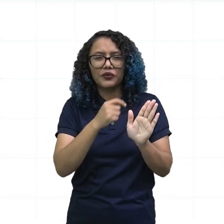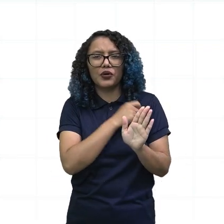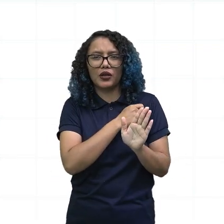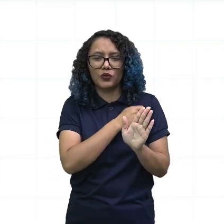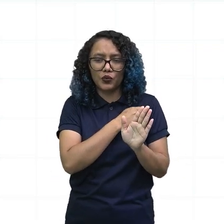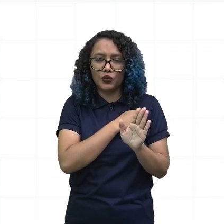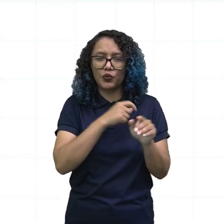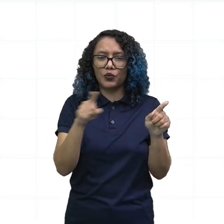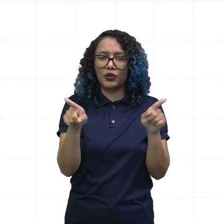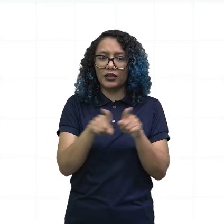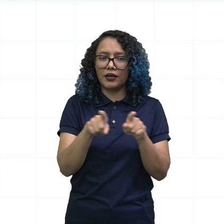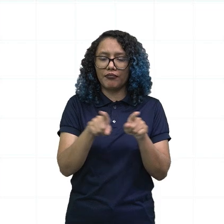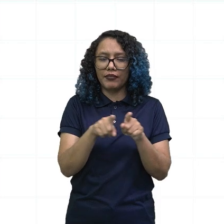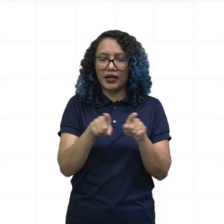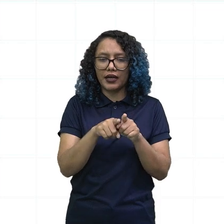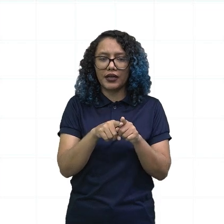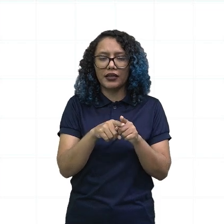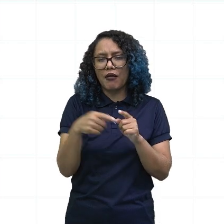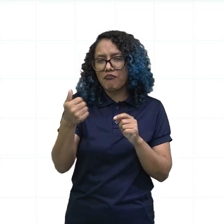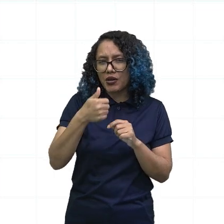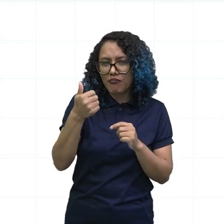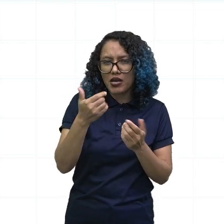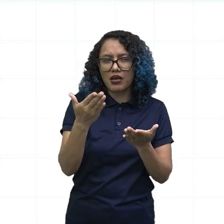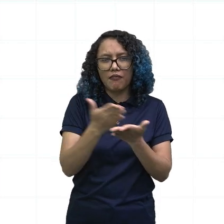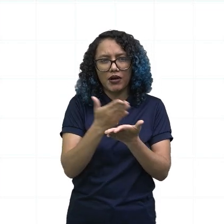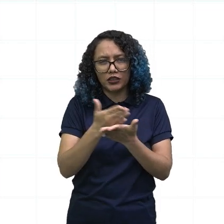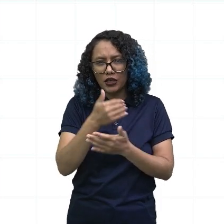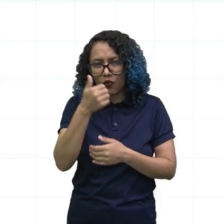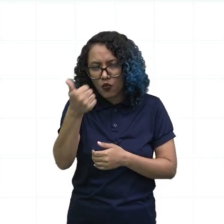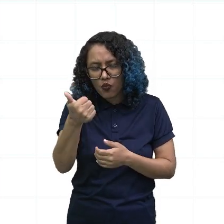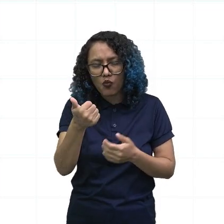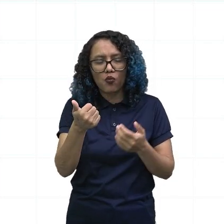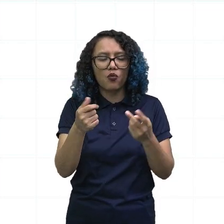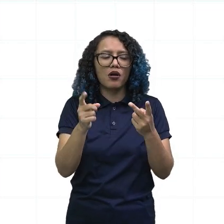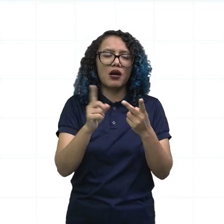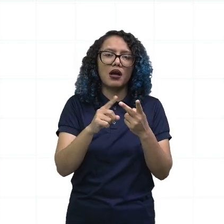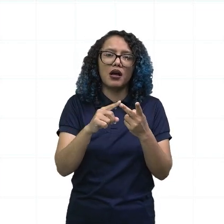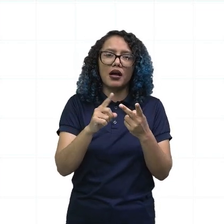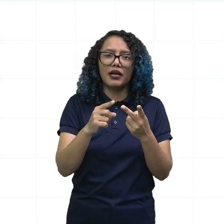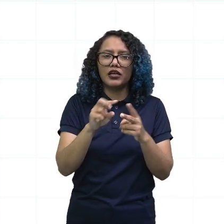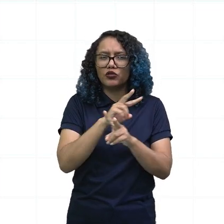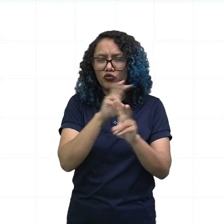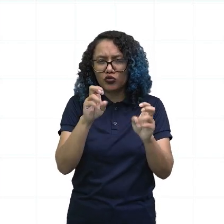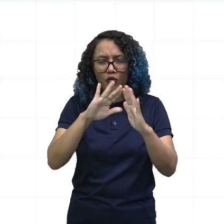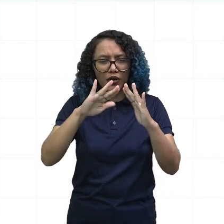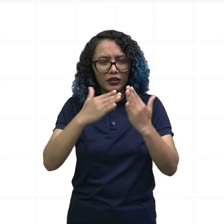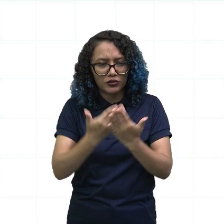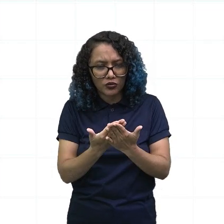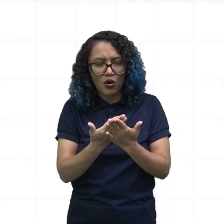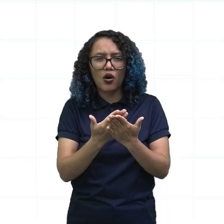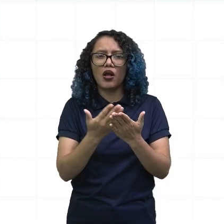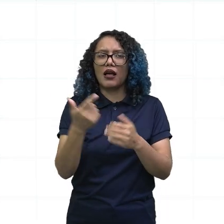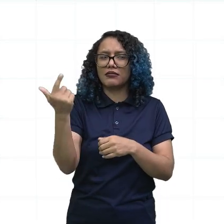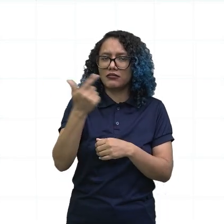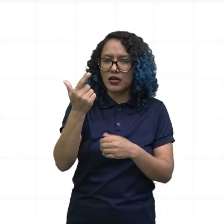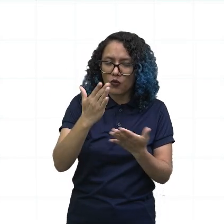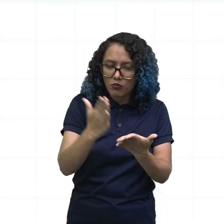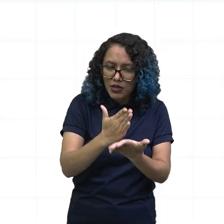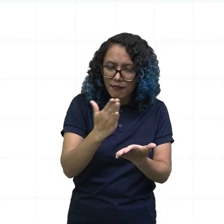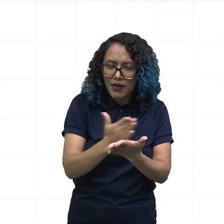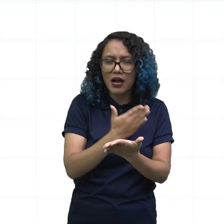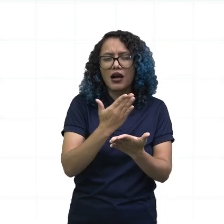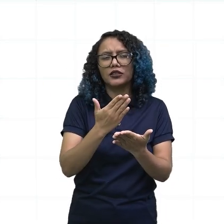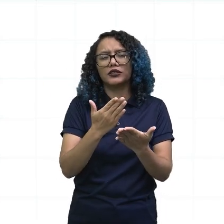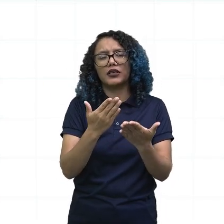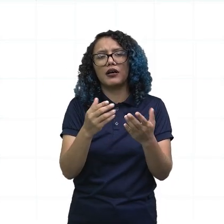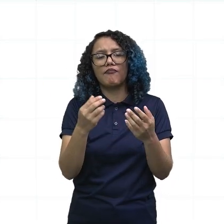aluno, na primeira página, página 1, sobre a escola, na segunda página do portfólio,